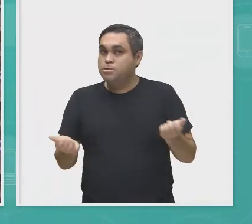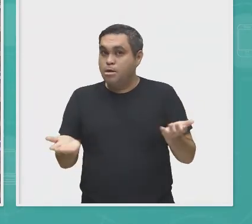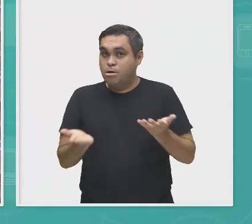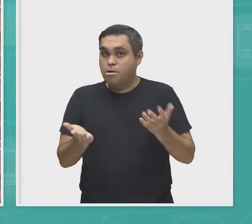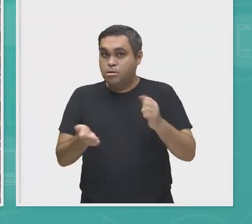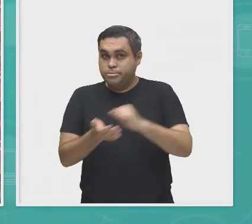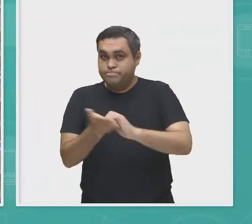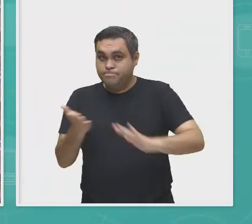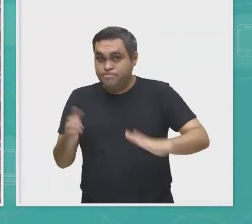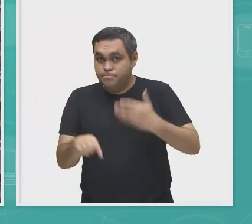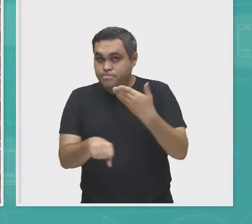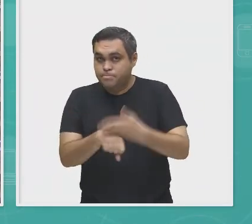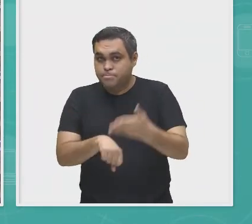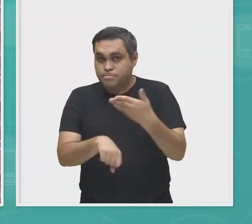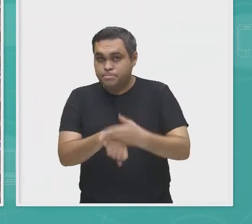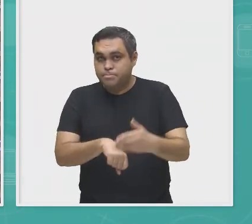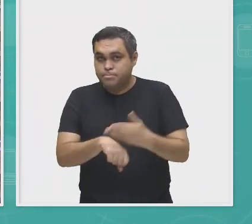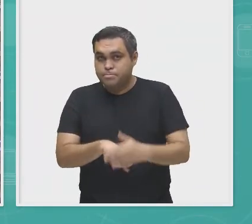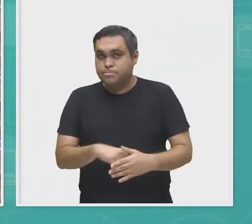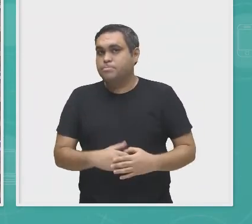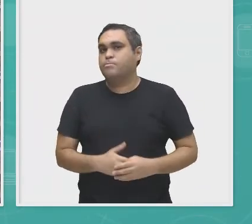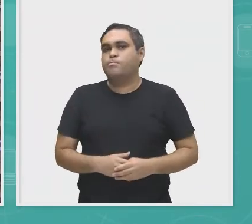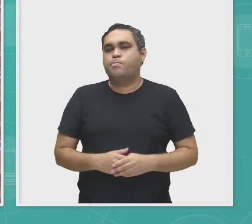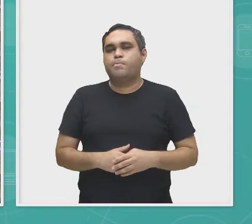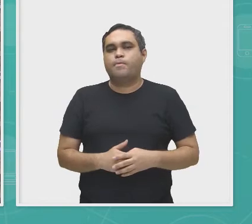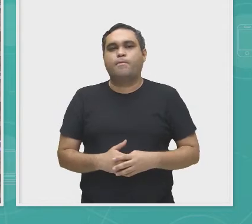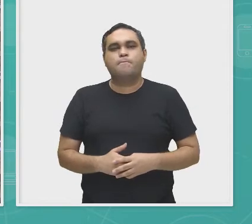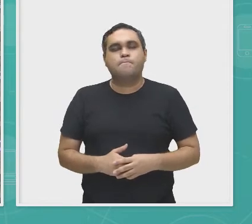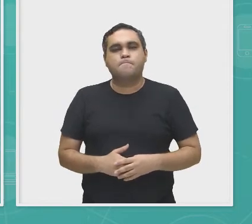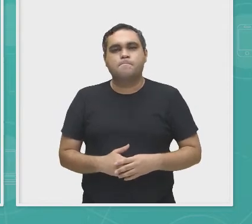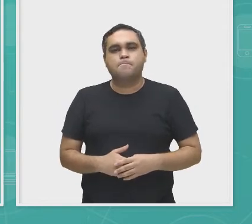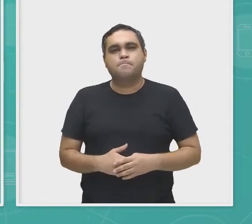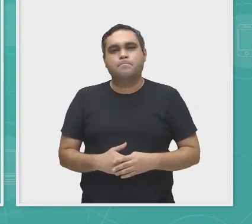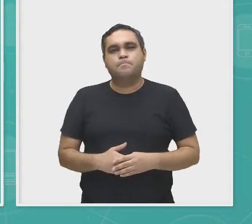nossa dinâmica local interativa. Vamos ver o que nos aguarda lá.